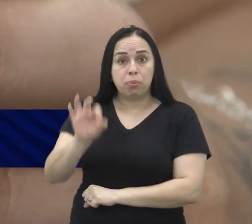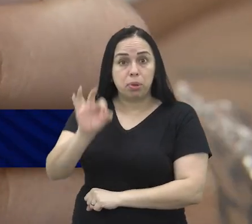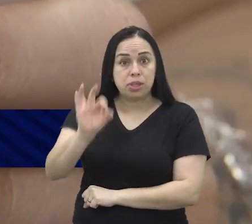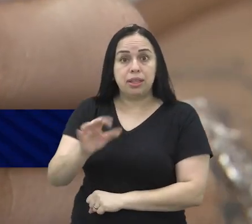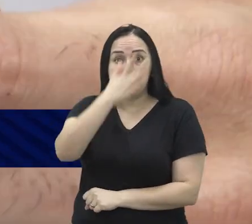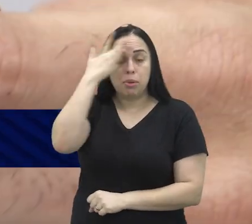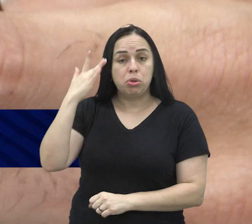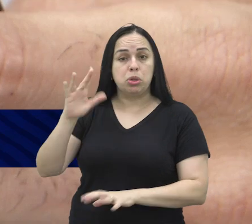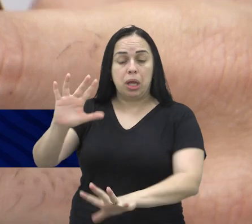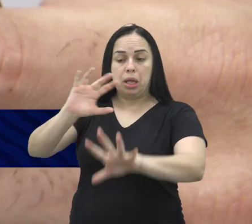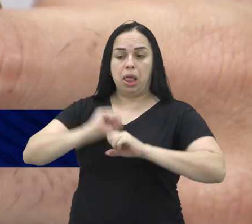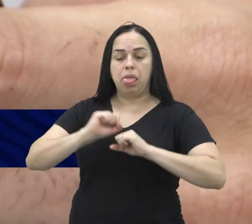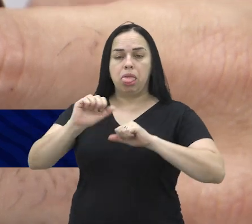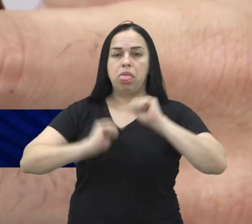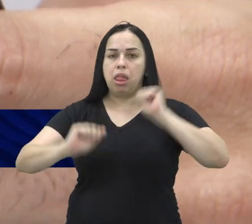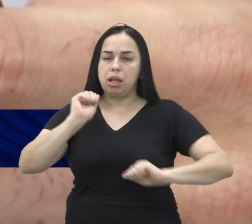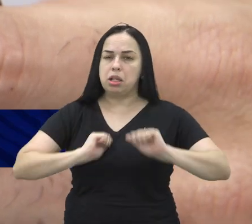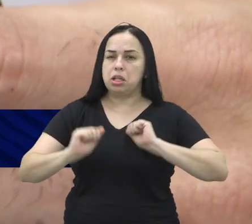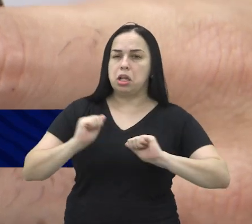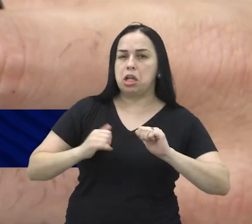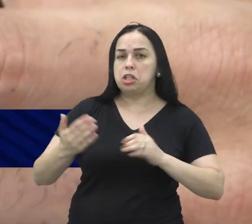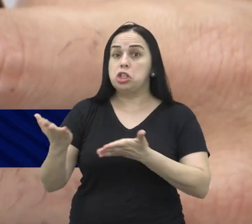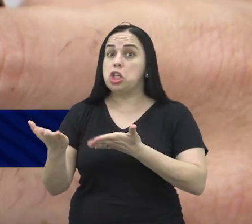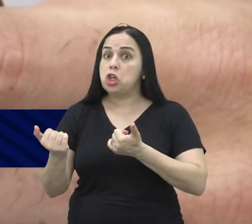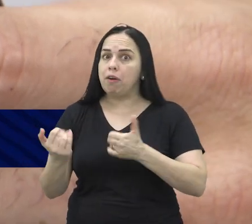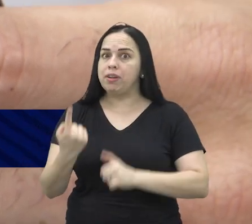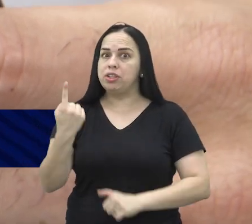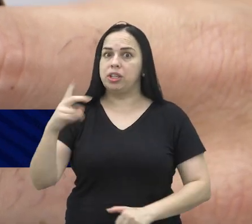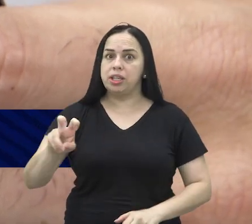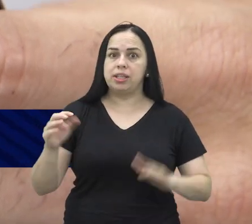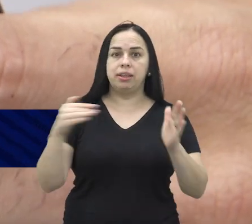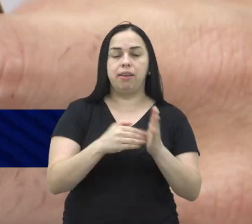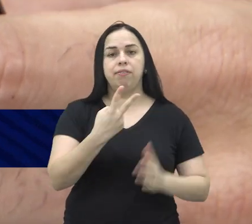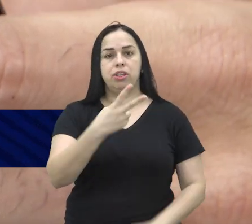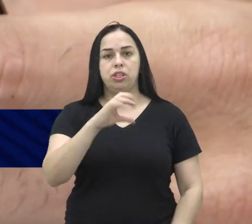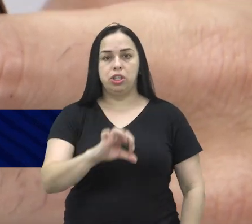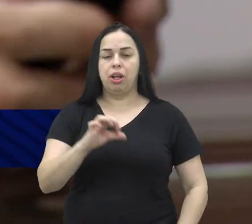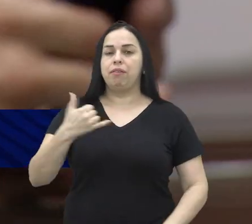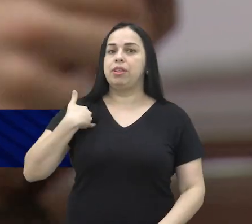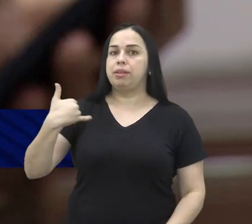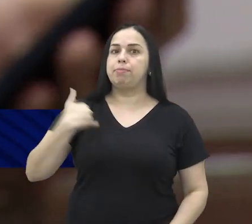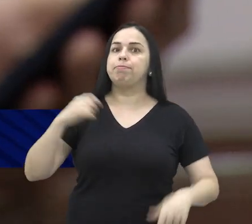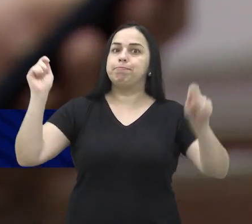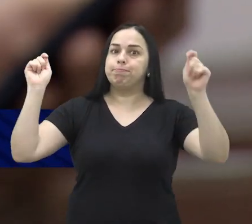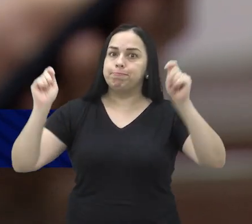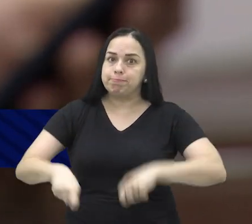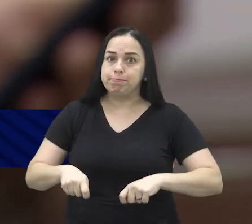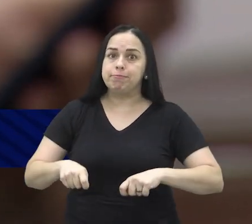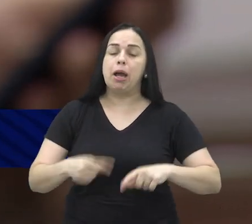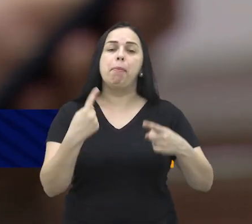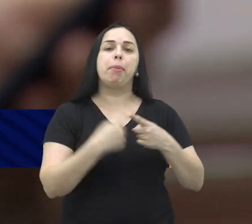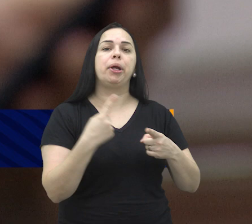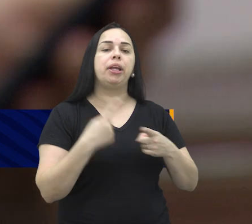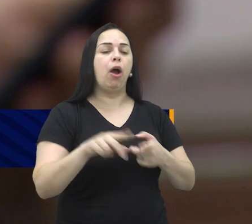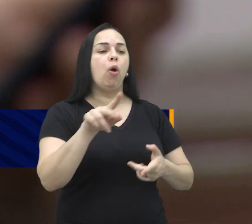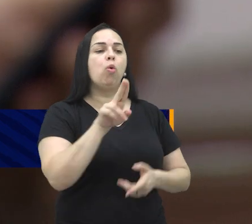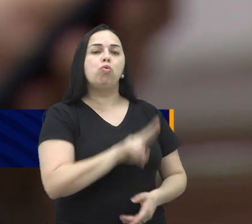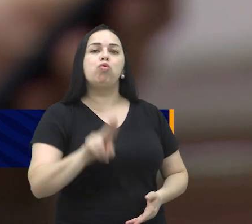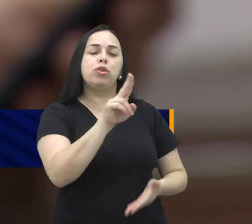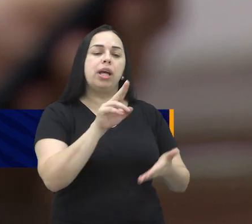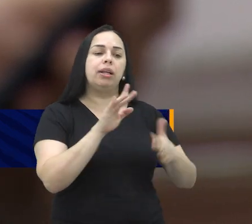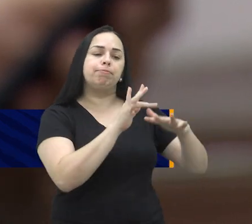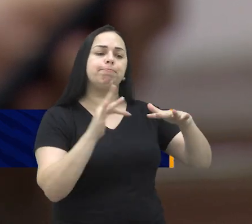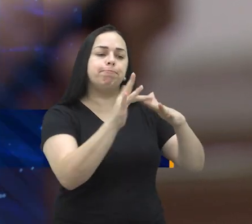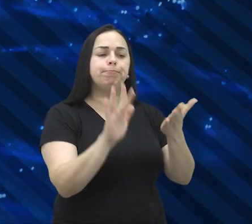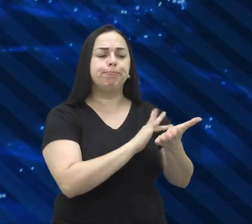de ansiedade em jovens com idades entre 15 e 29 anos podem estar relacionados ao uso das